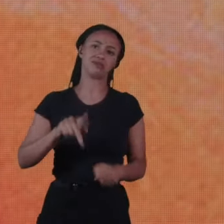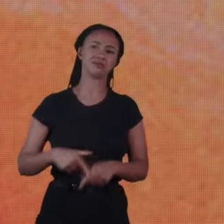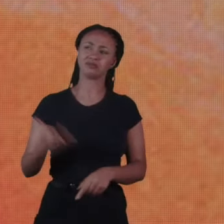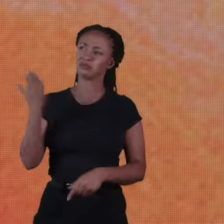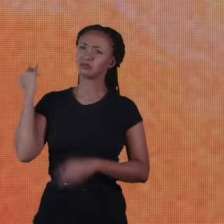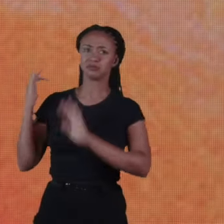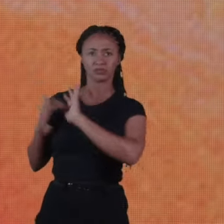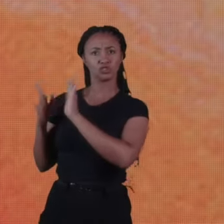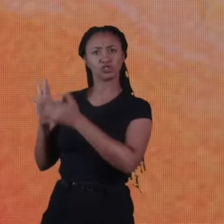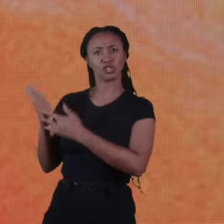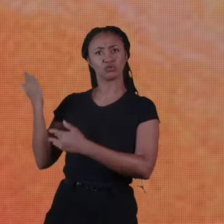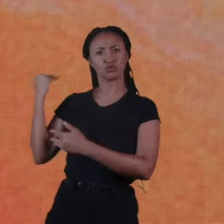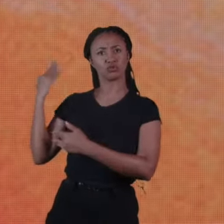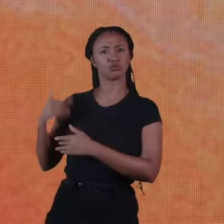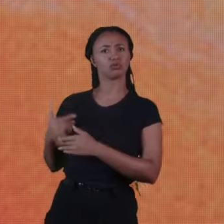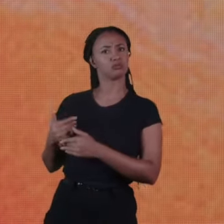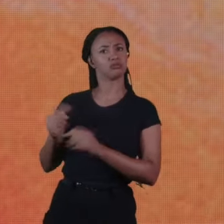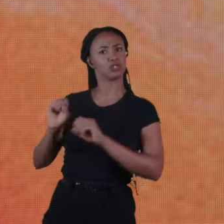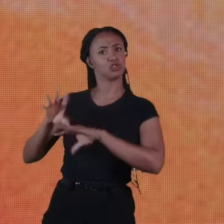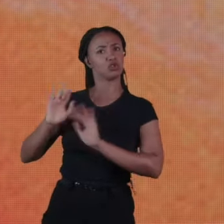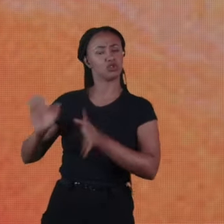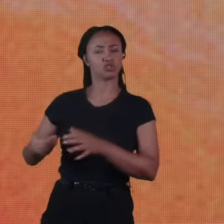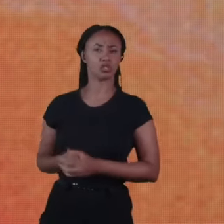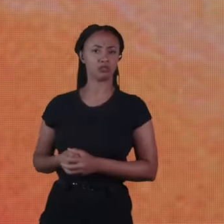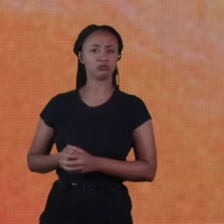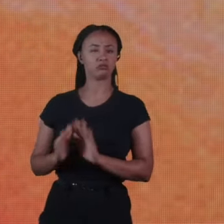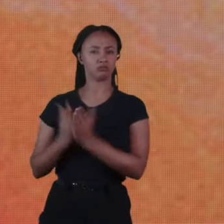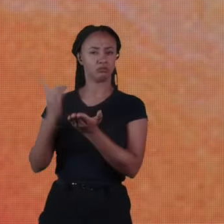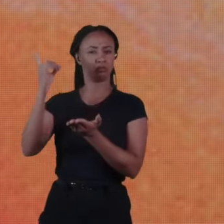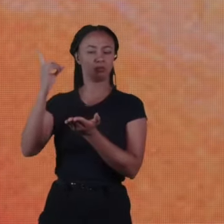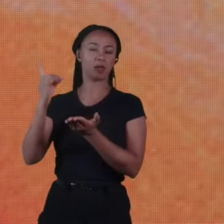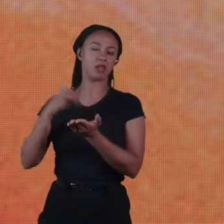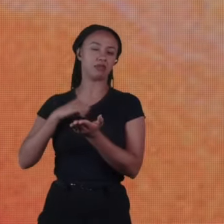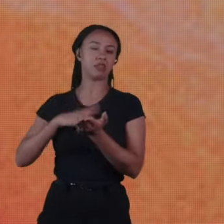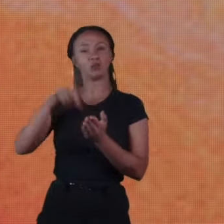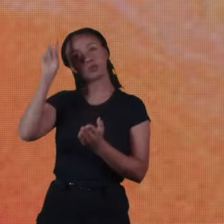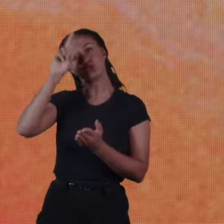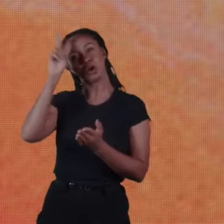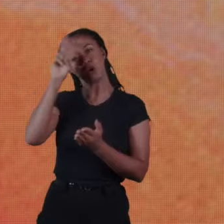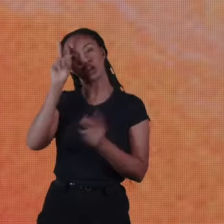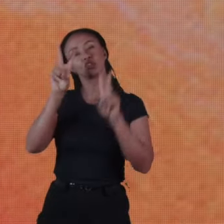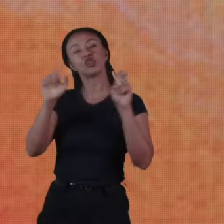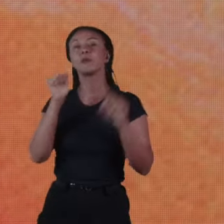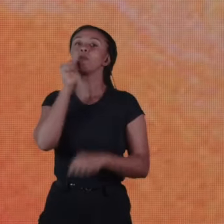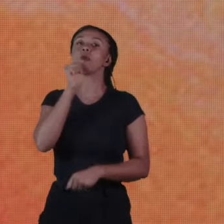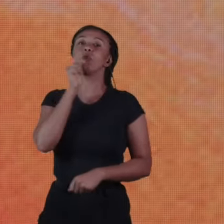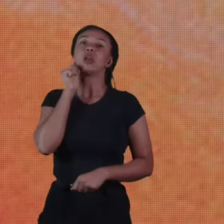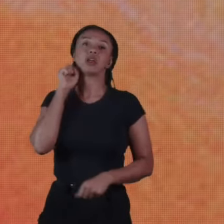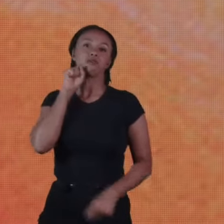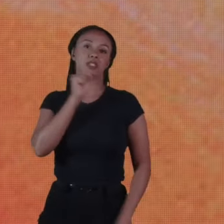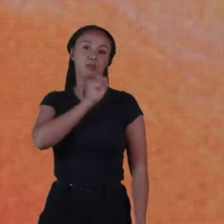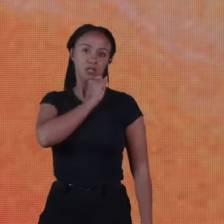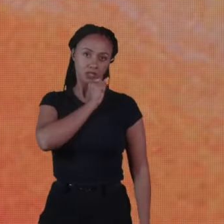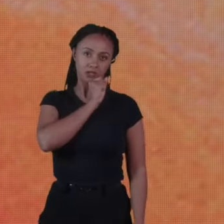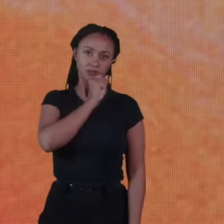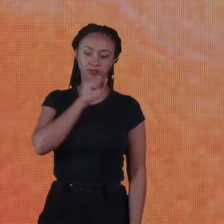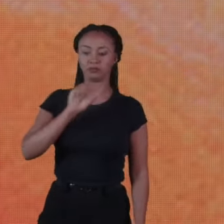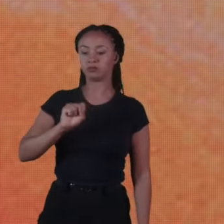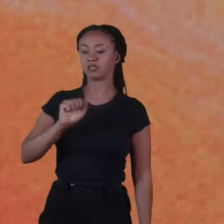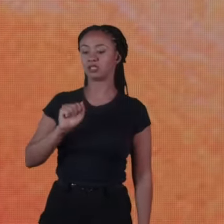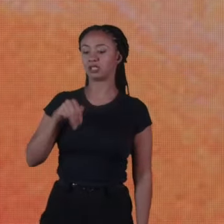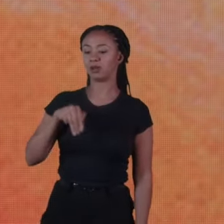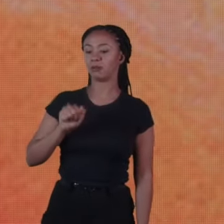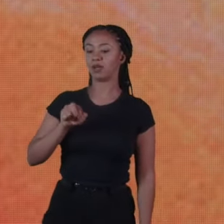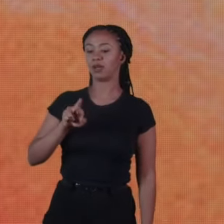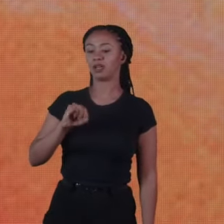lá em João 4:23. A mulher samaritana queria saber qual é o lugar certo de adorar, é em Jerusalém ou em